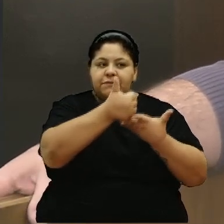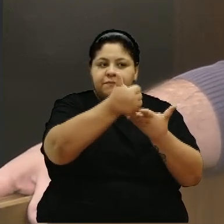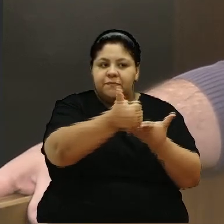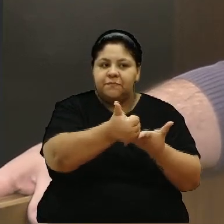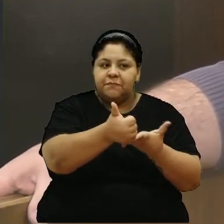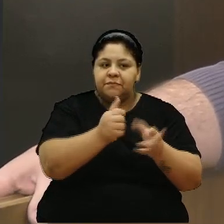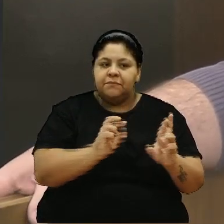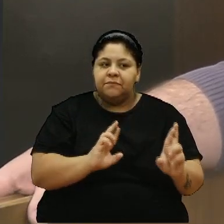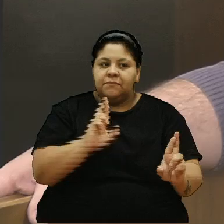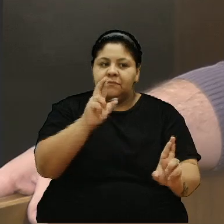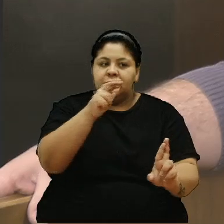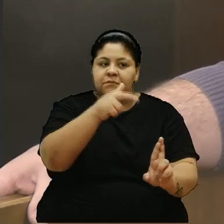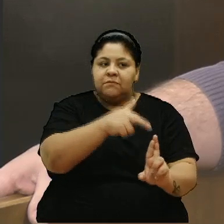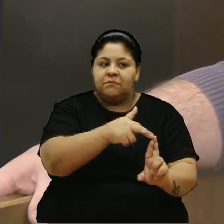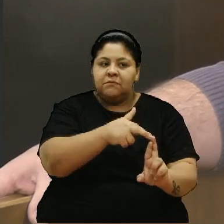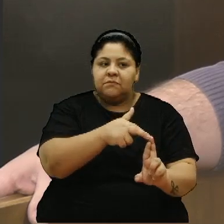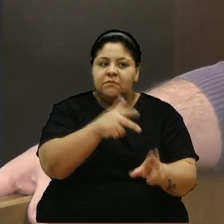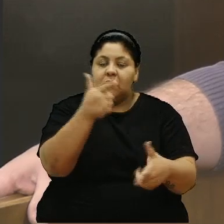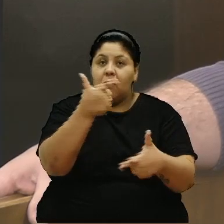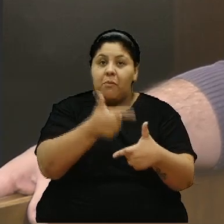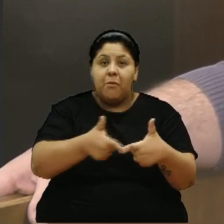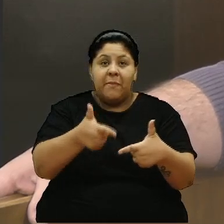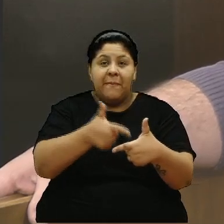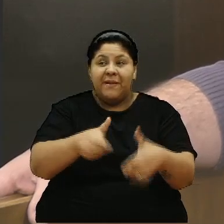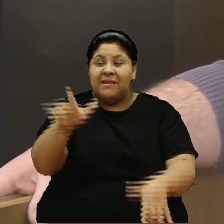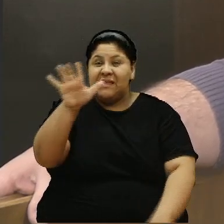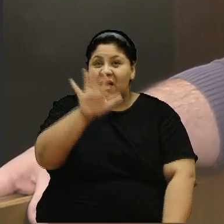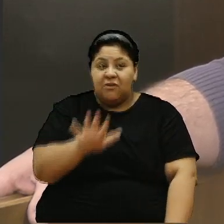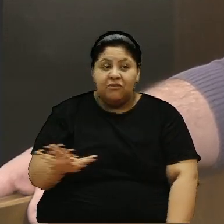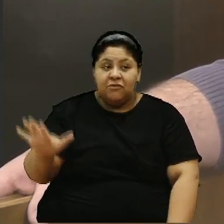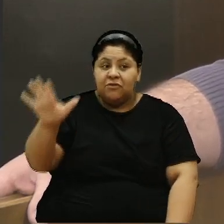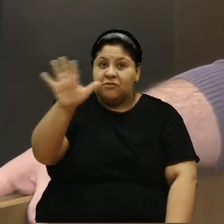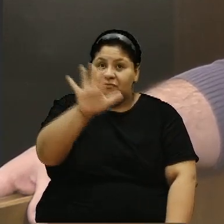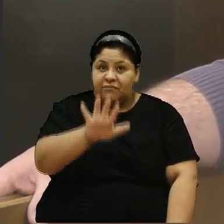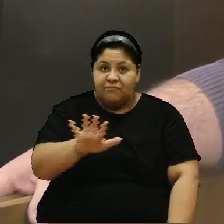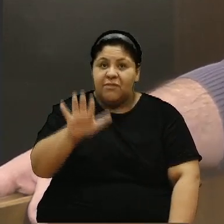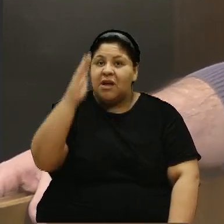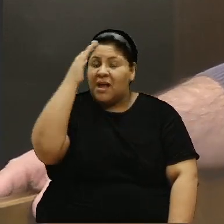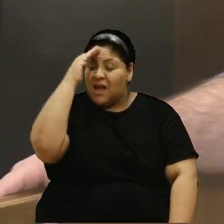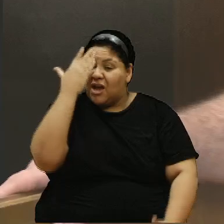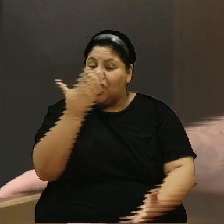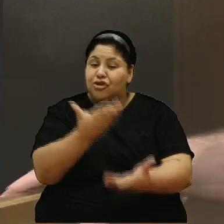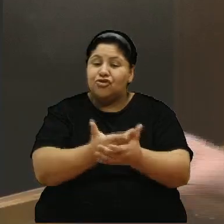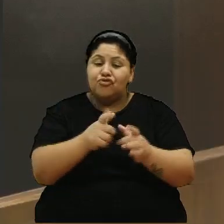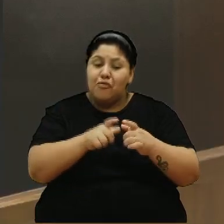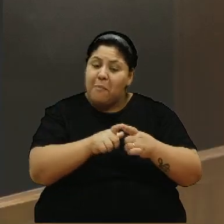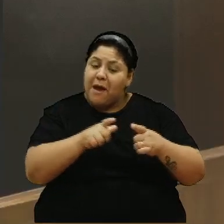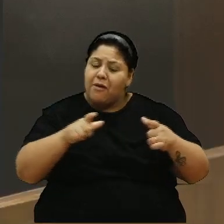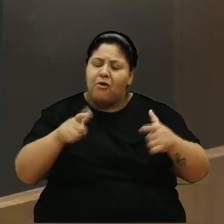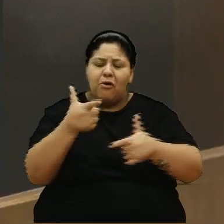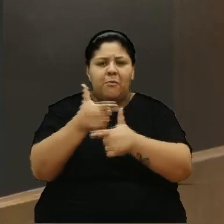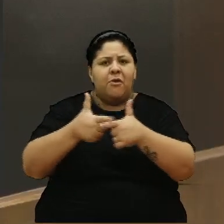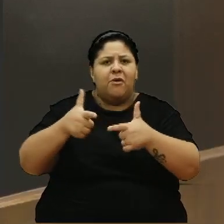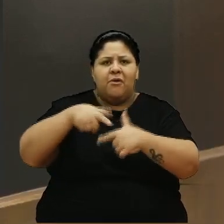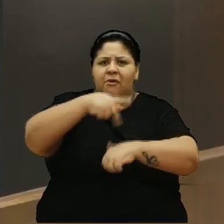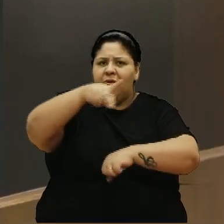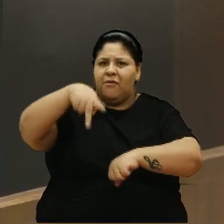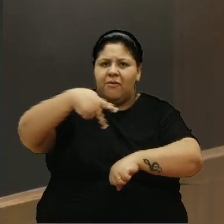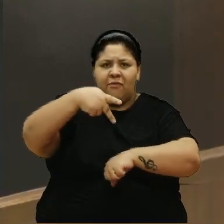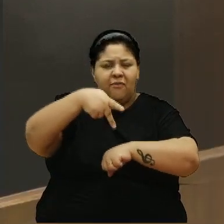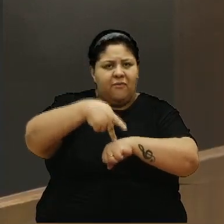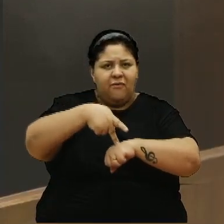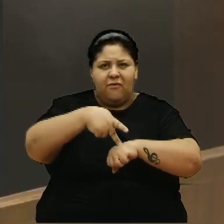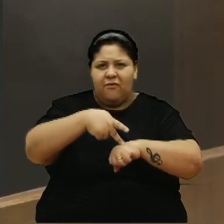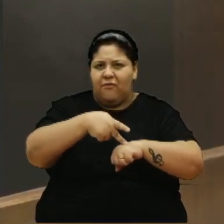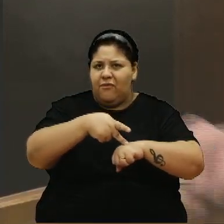referente a um escândalo nacional e, se não o maior, um dos maiores escândalos do nosso país em termos de